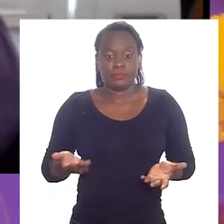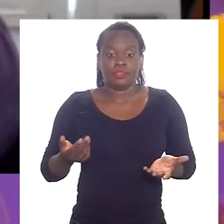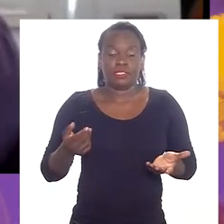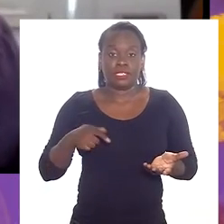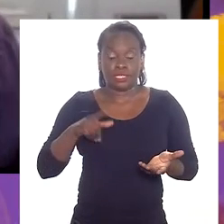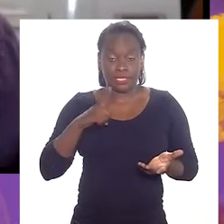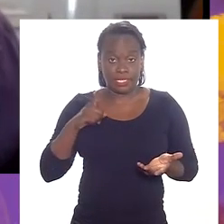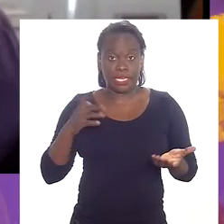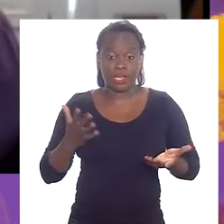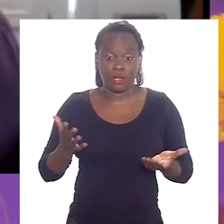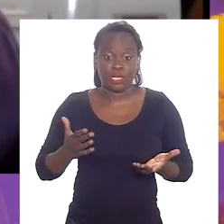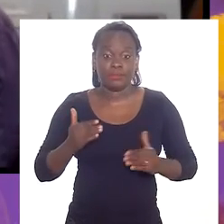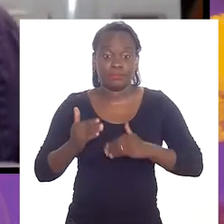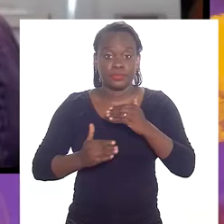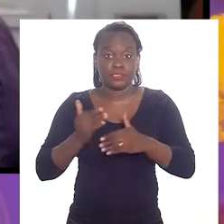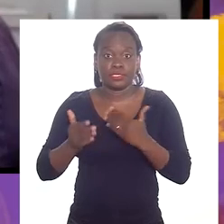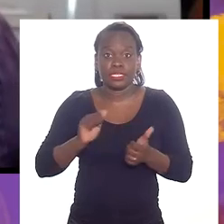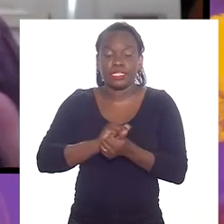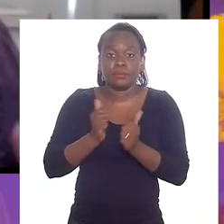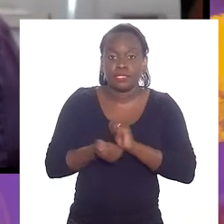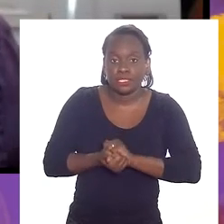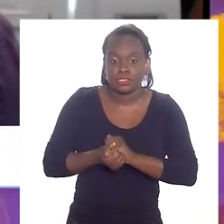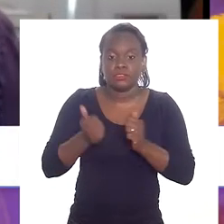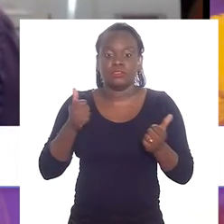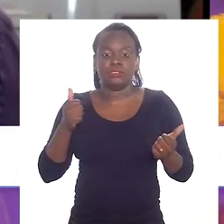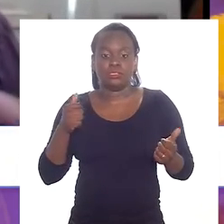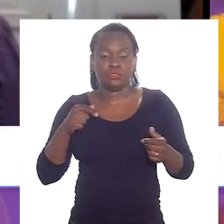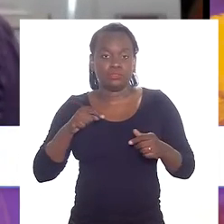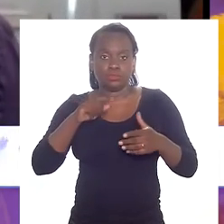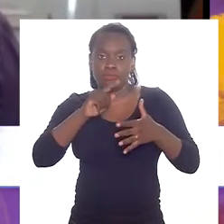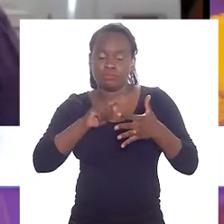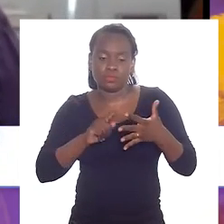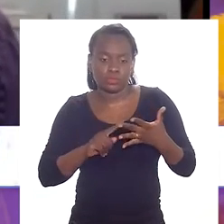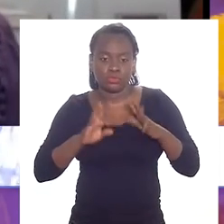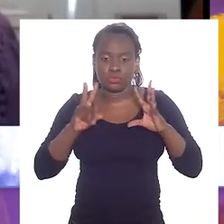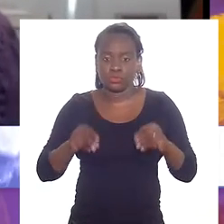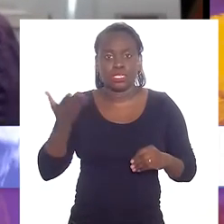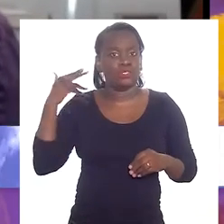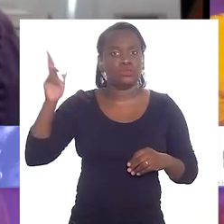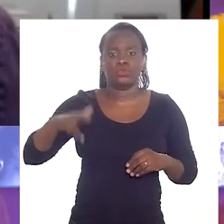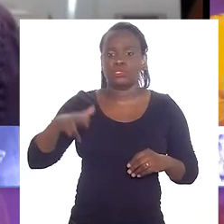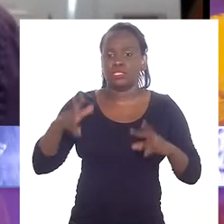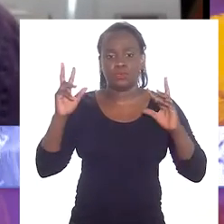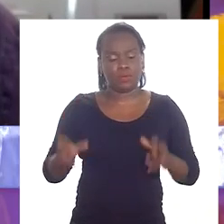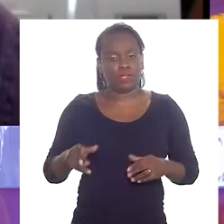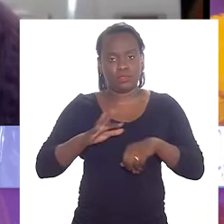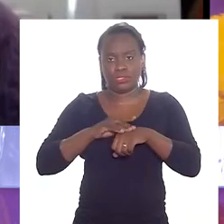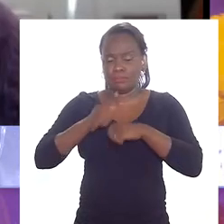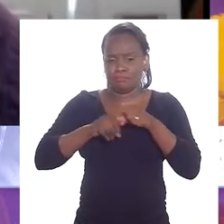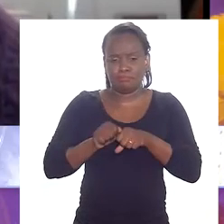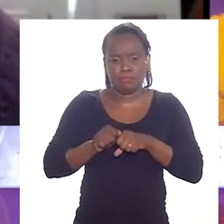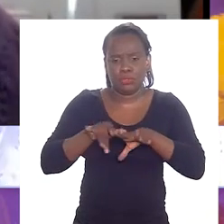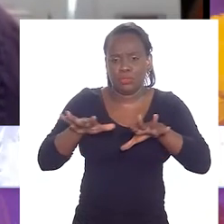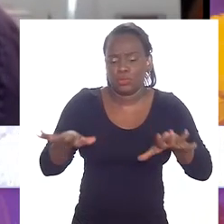estamos diante de um processo de adaptação em todos os livros que nunca ninguém viveu uma